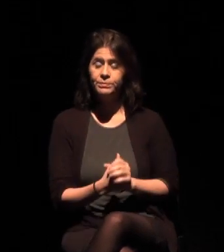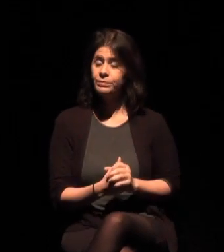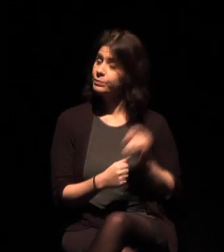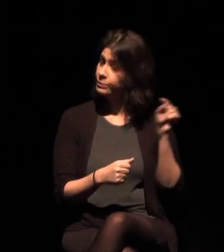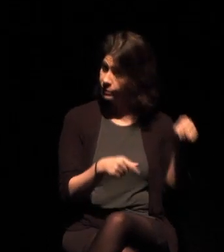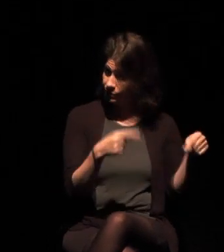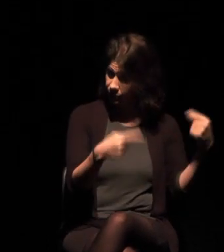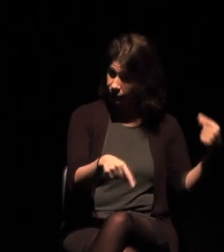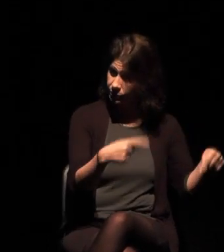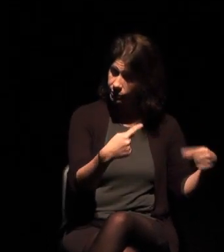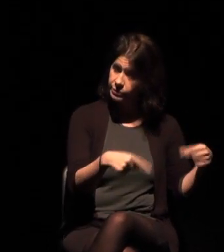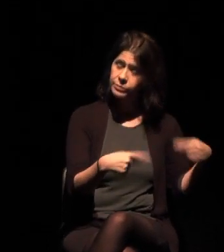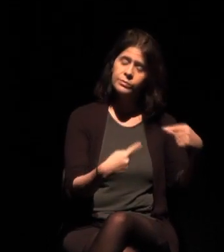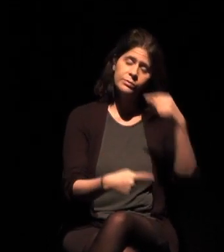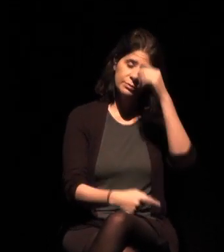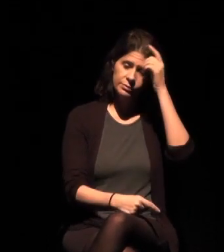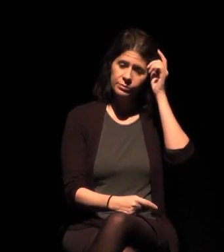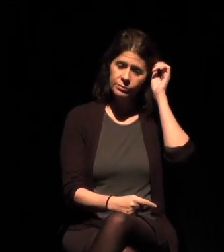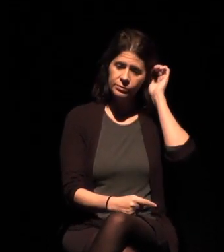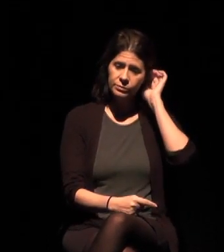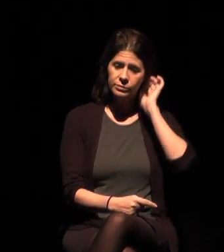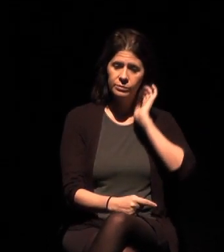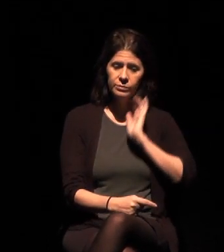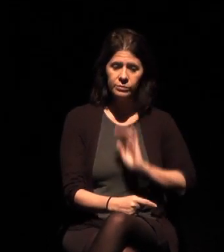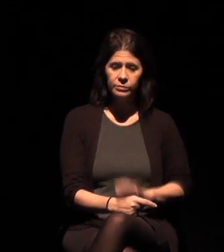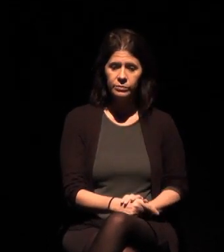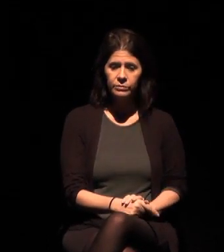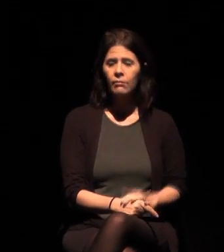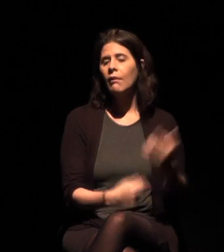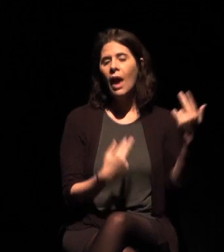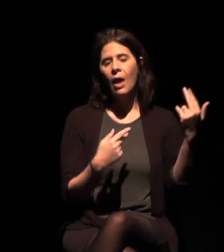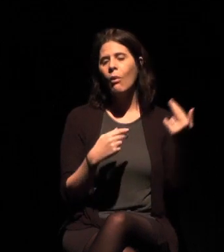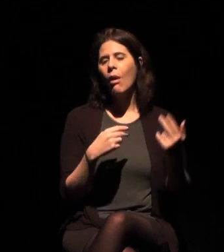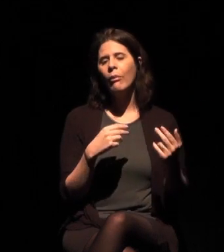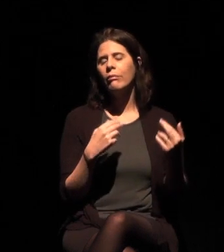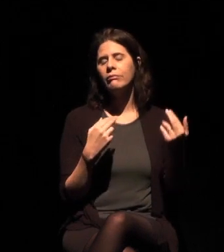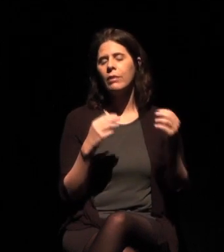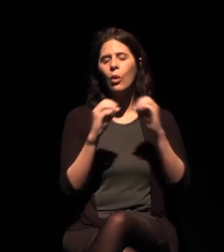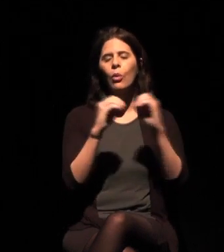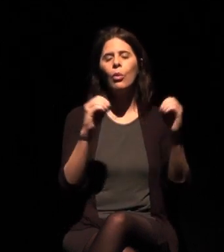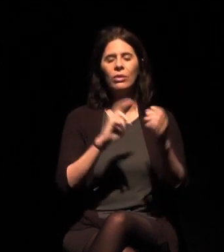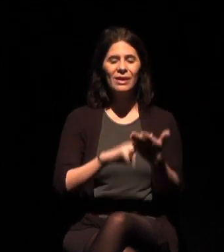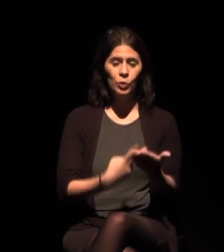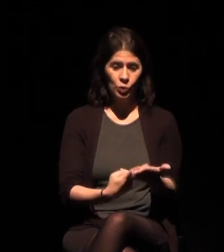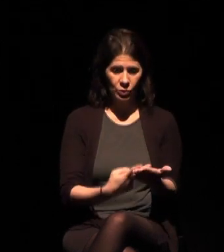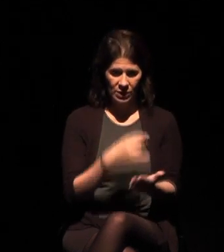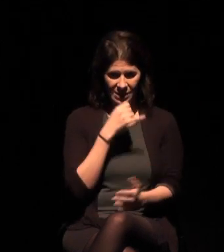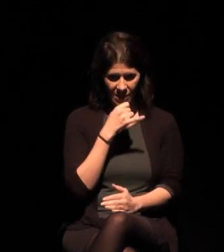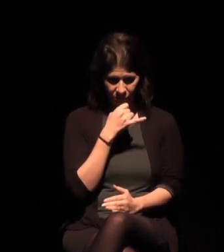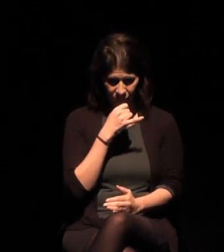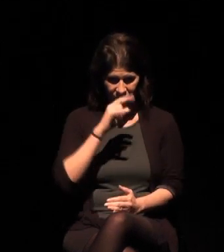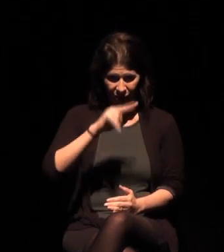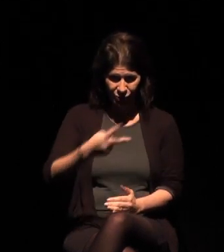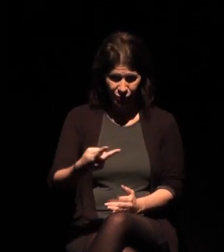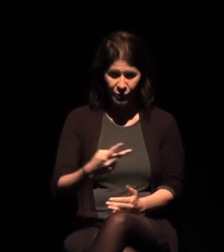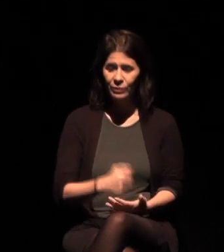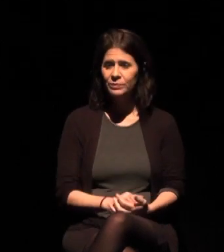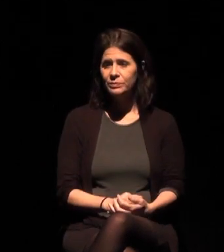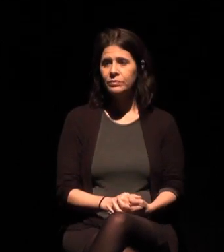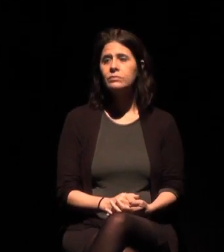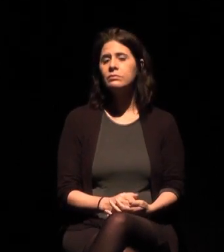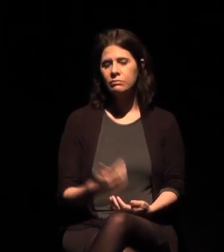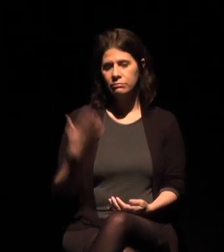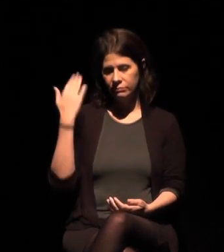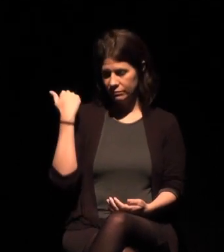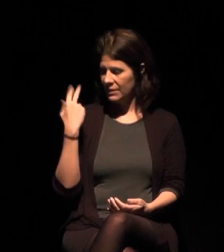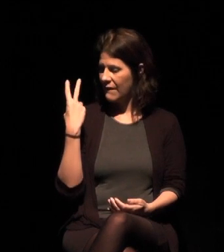nesse nisso do que aconteceu com tradução sistema de tradução há uns 20 anos atrás quando eu fiz